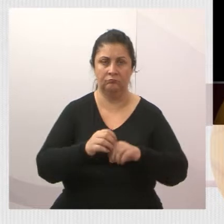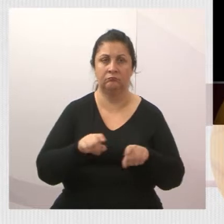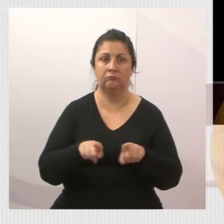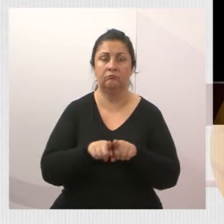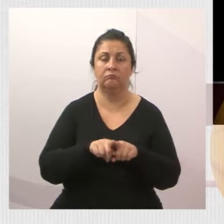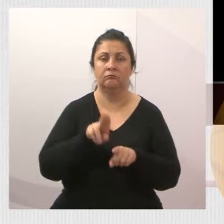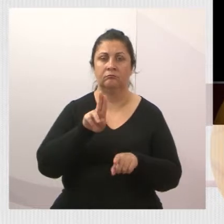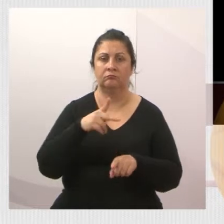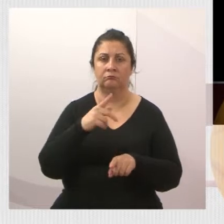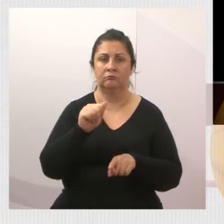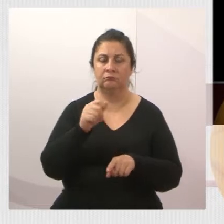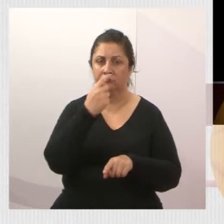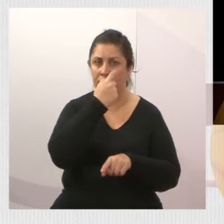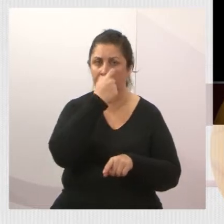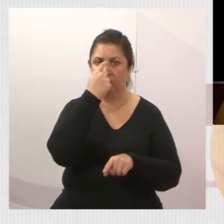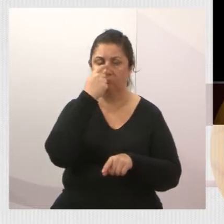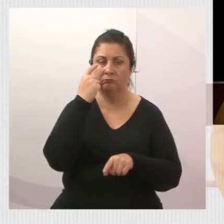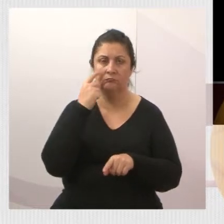Lua.